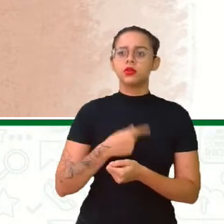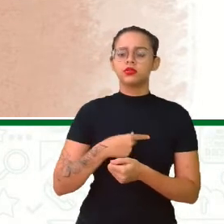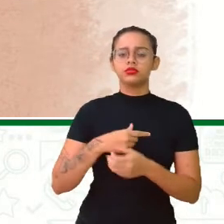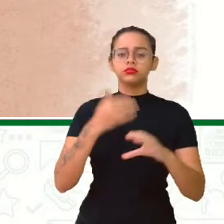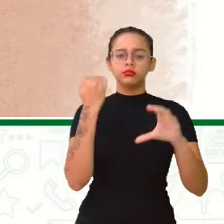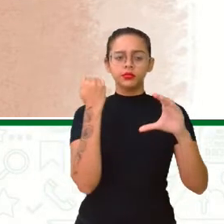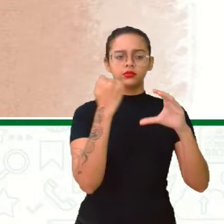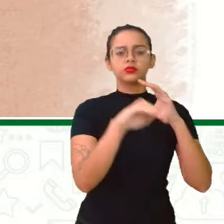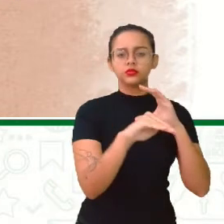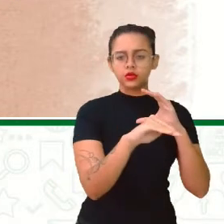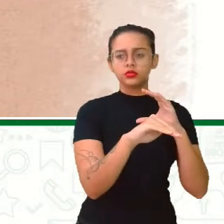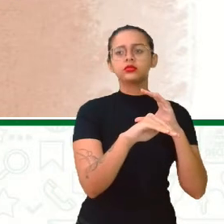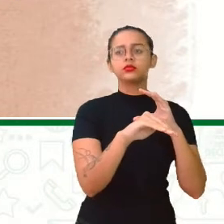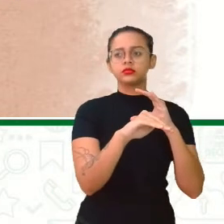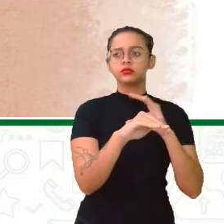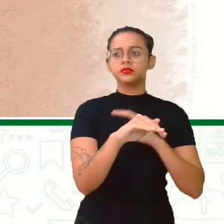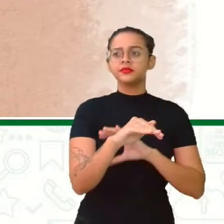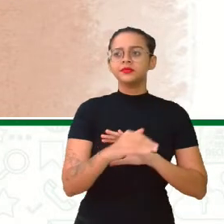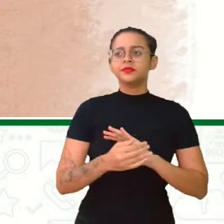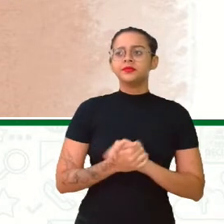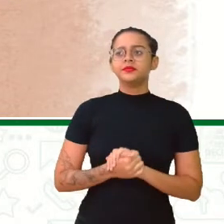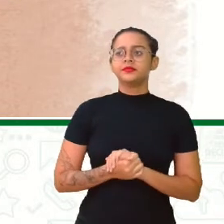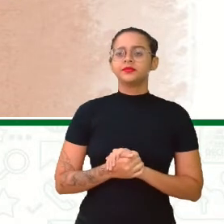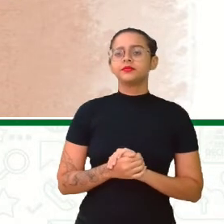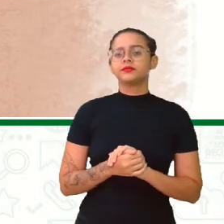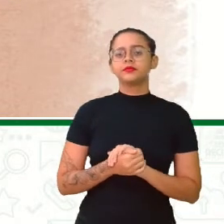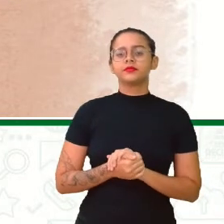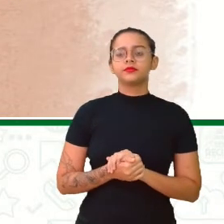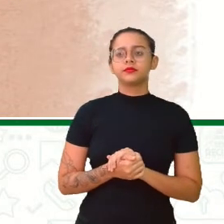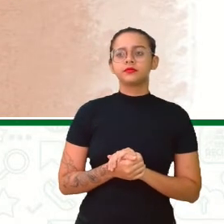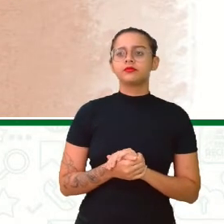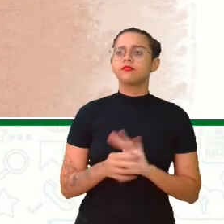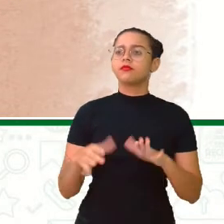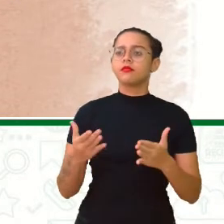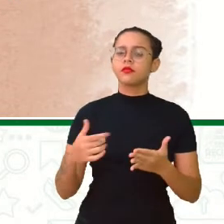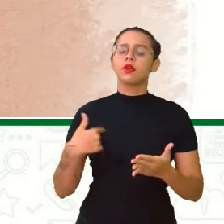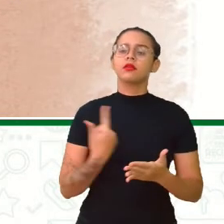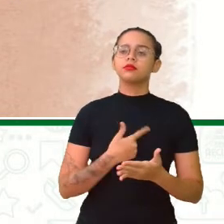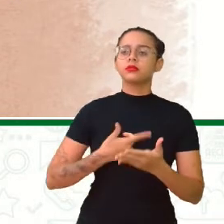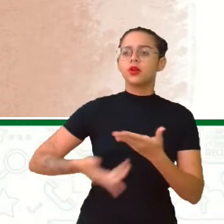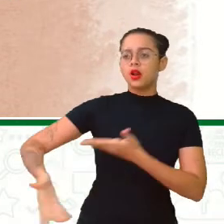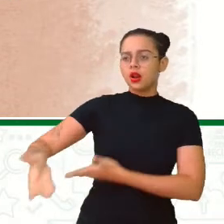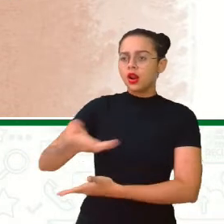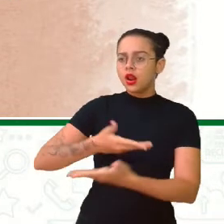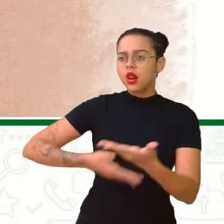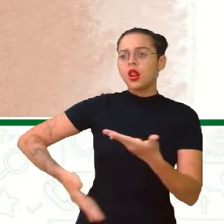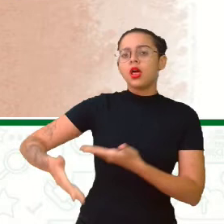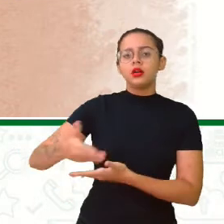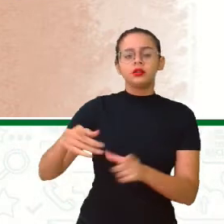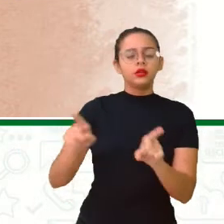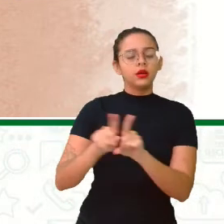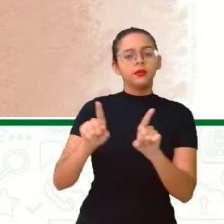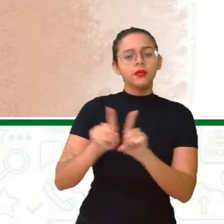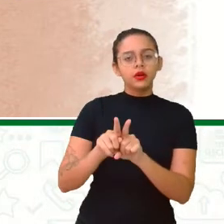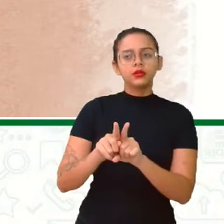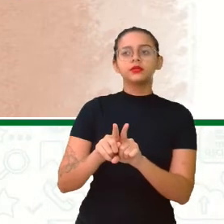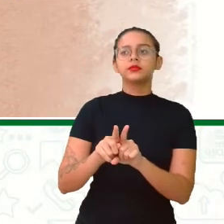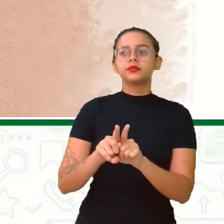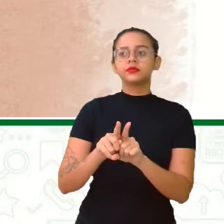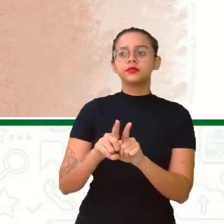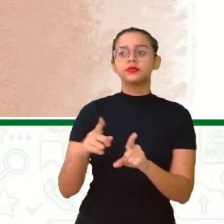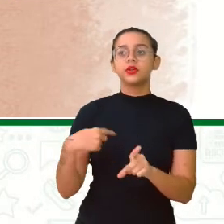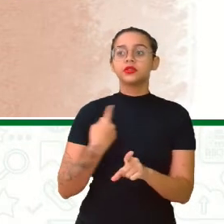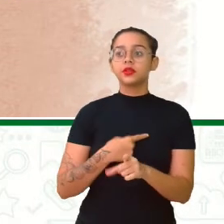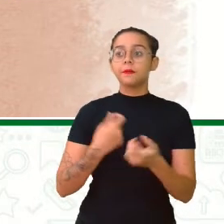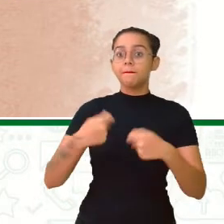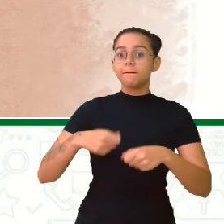envia mensagens, com a linguagem socializa, né, e com a linguagem ao ponto que a gente precisa